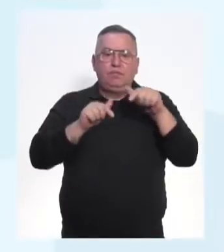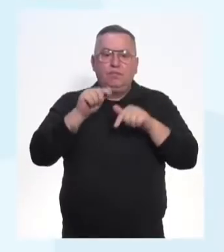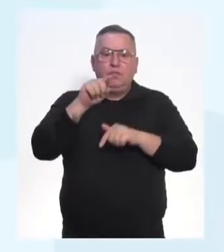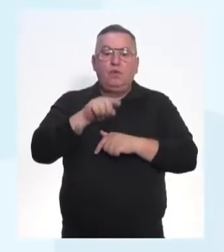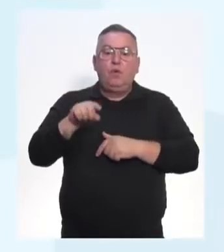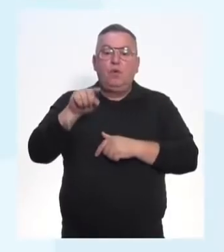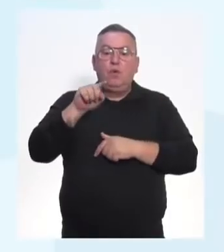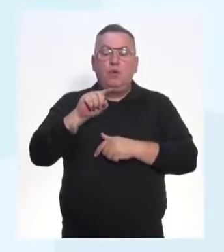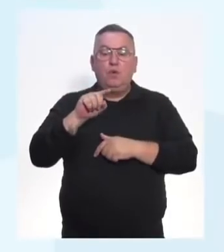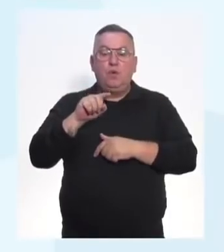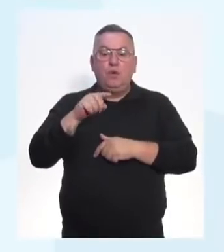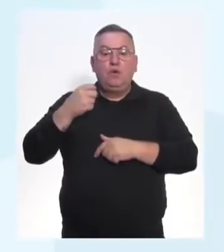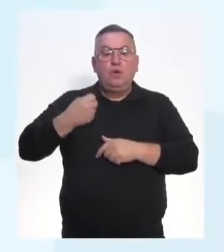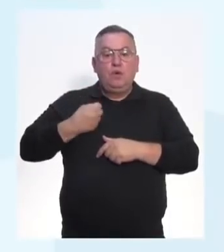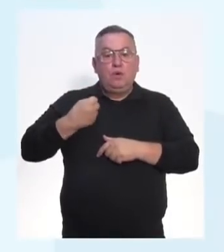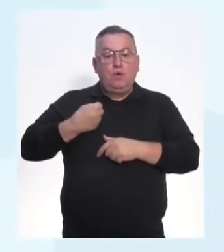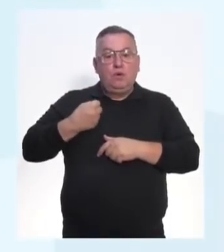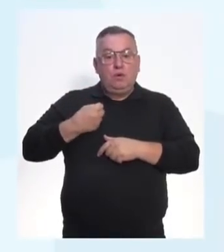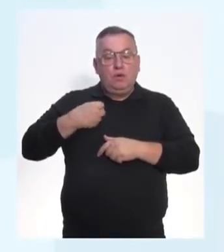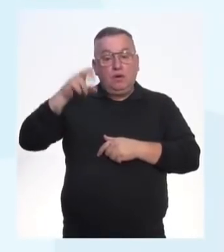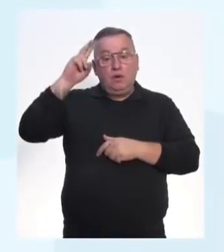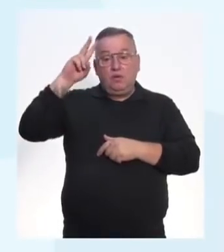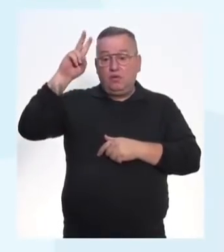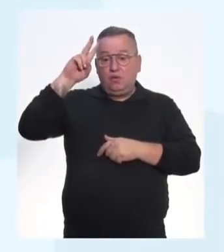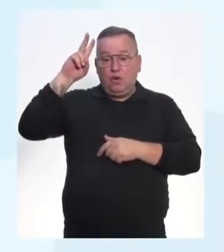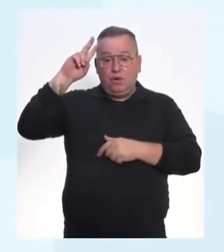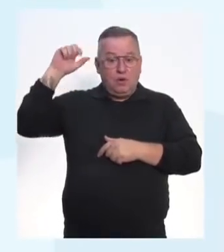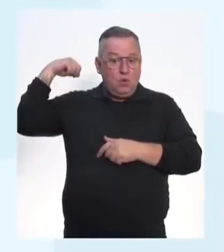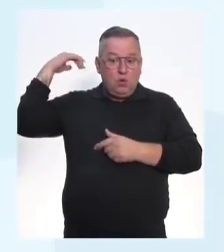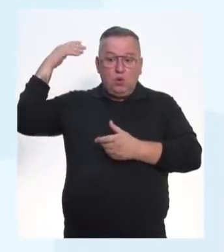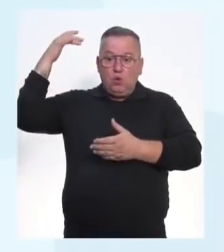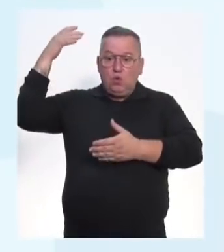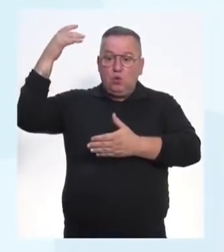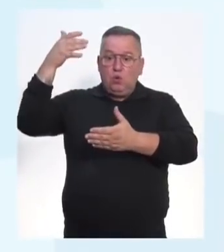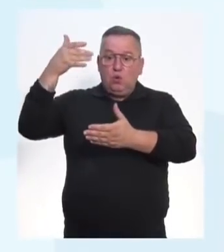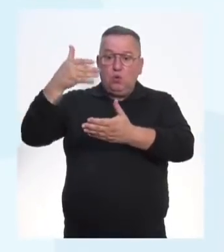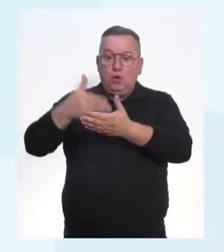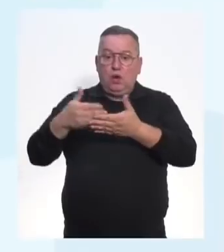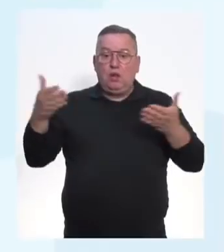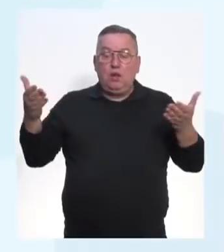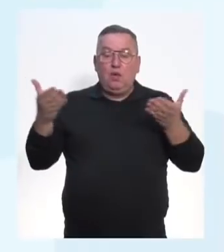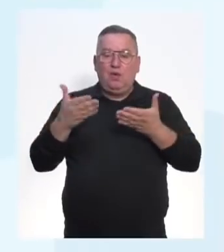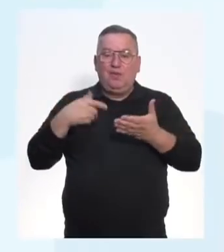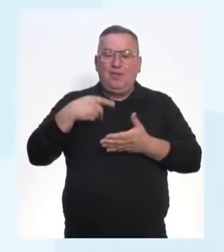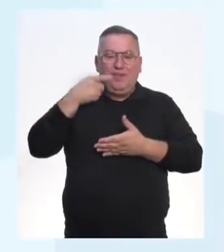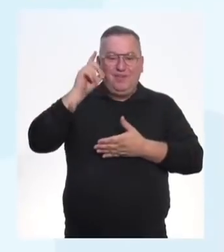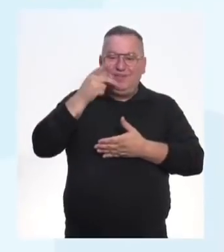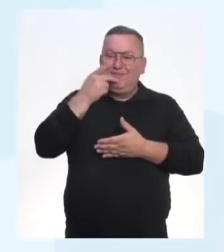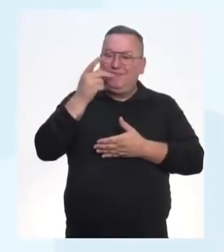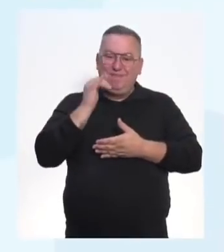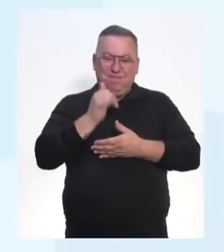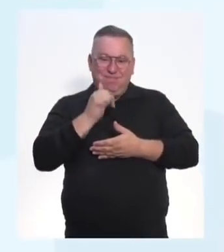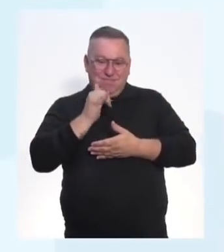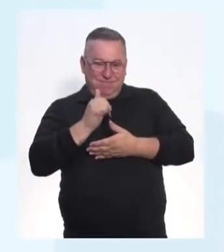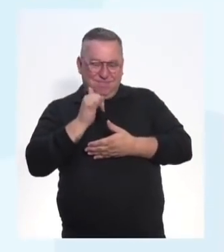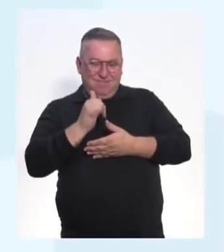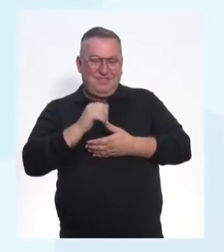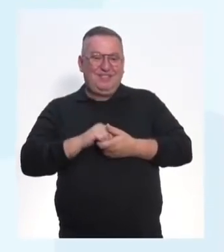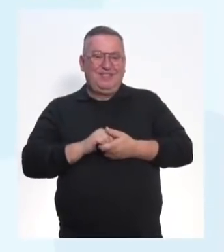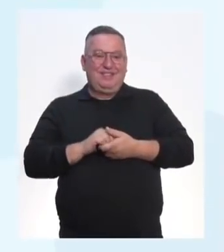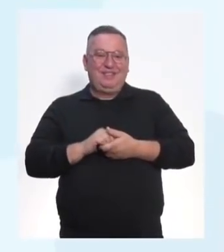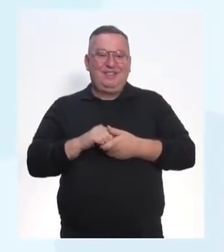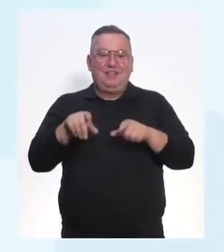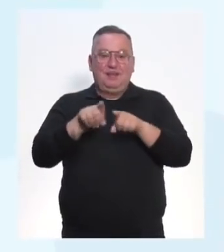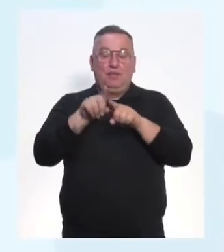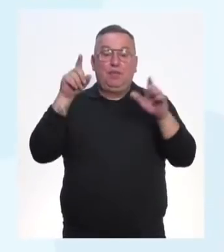era a questão, então, dos números na história da humanidade, né, Ale? Ontem nós trouxemos uma historinha, né, que é muito comum. Então, uma